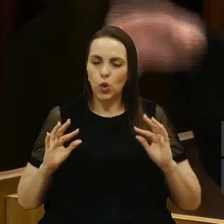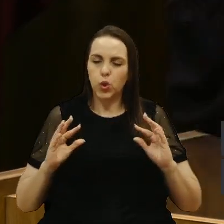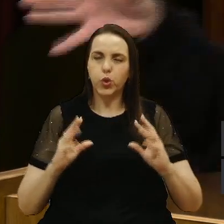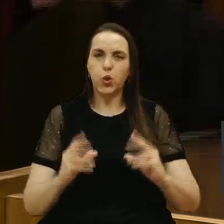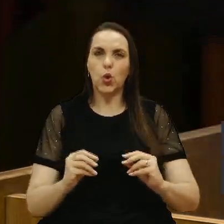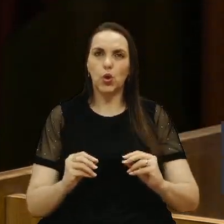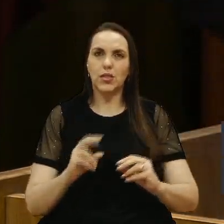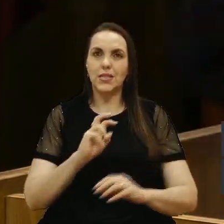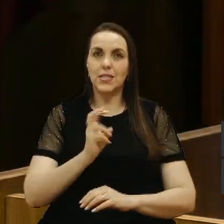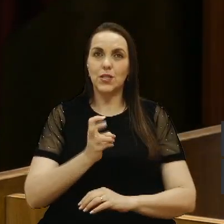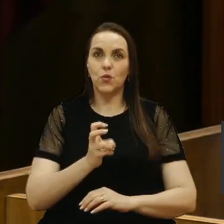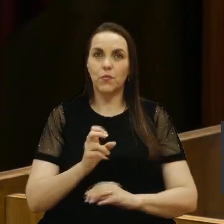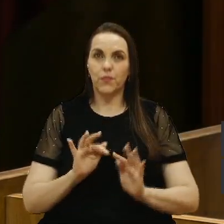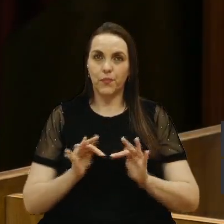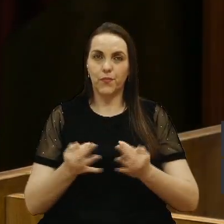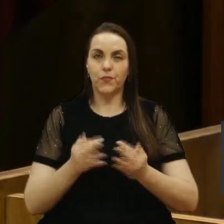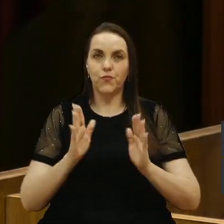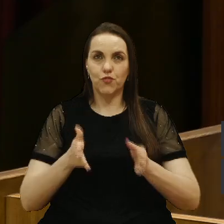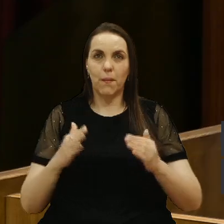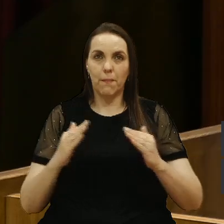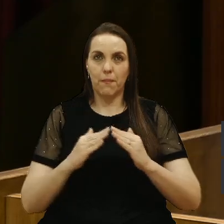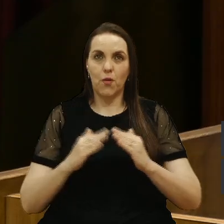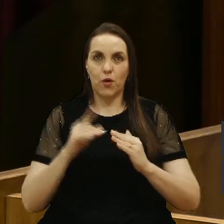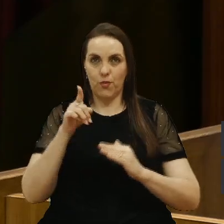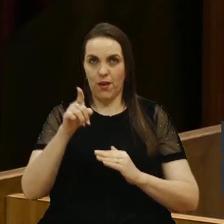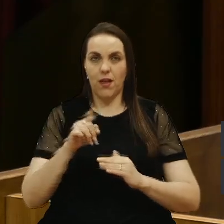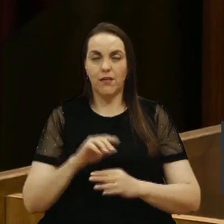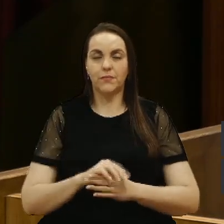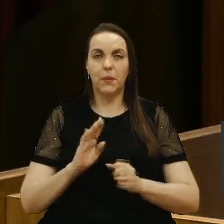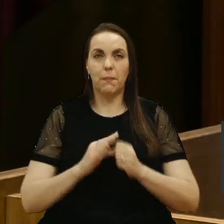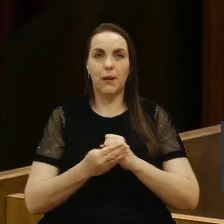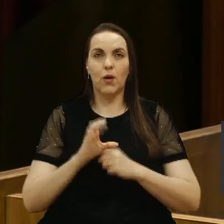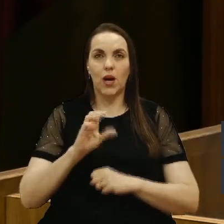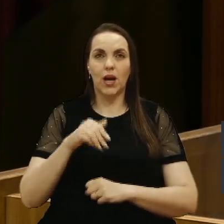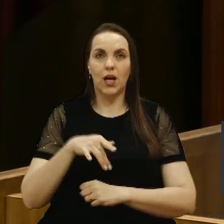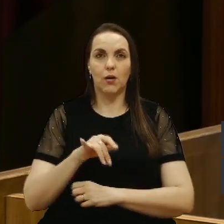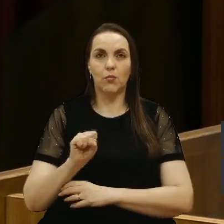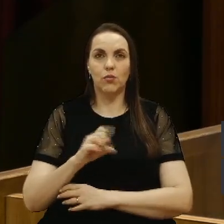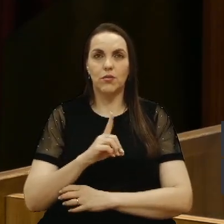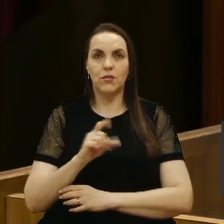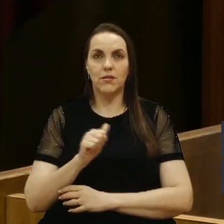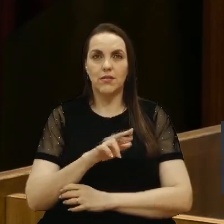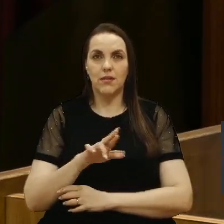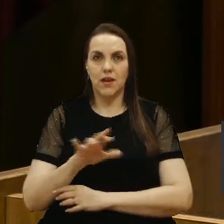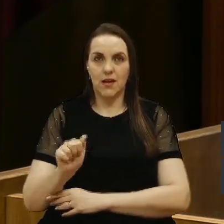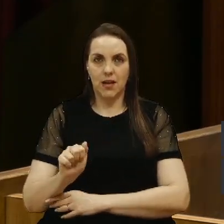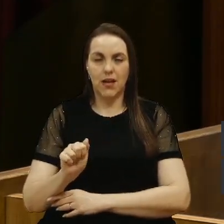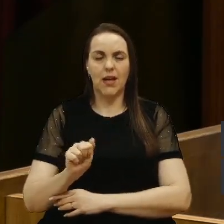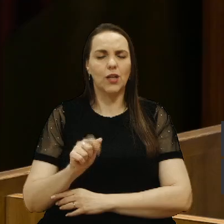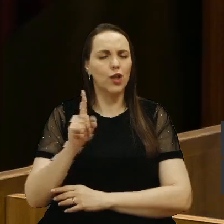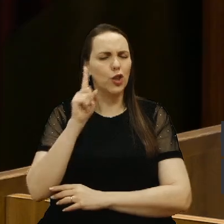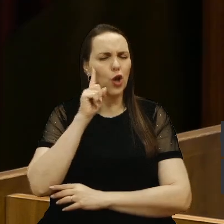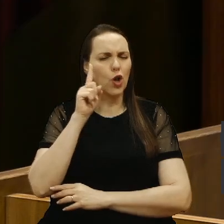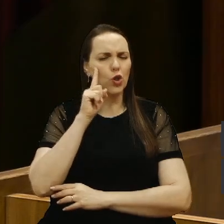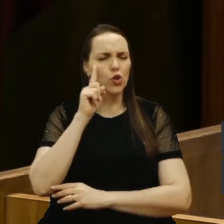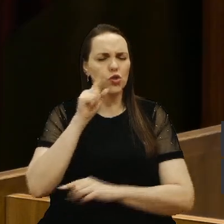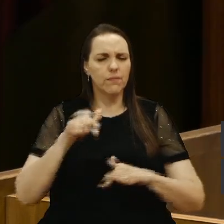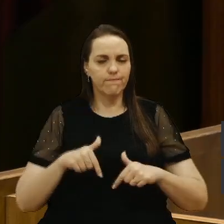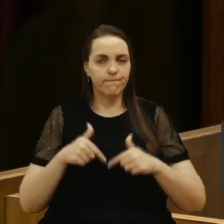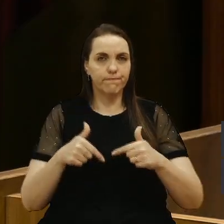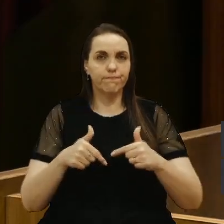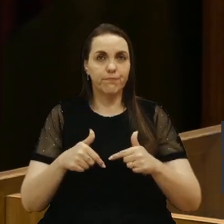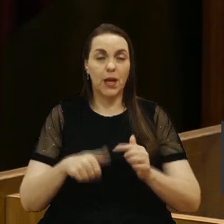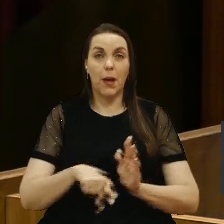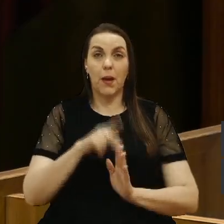outras 5.000 famílias que já moram no Campos da Serra enfrentam diariamente a dificuldade de ter acesso a